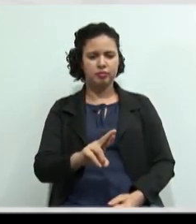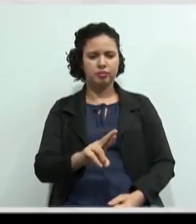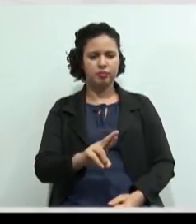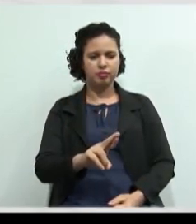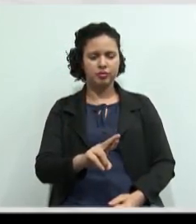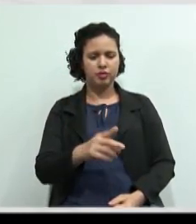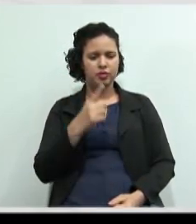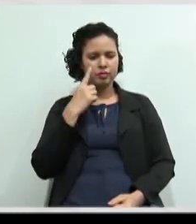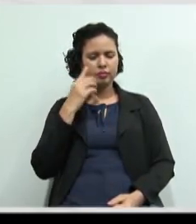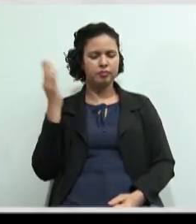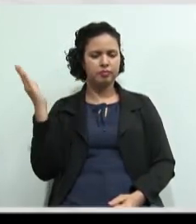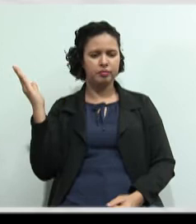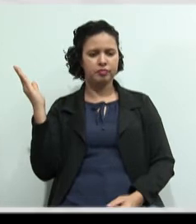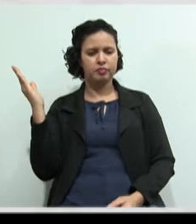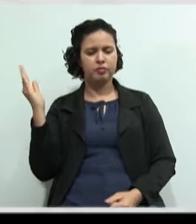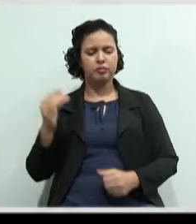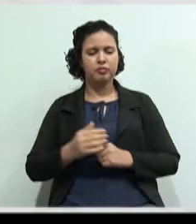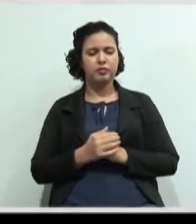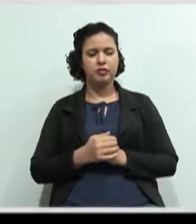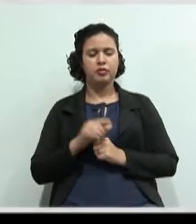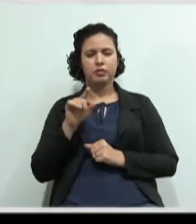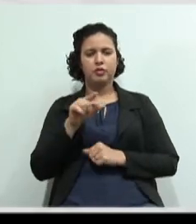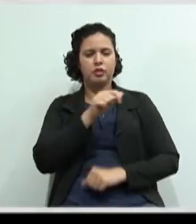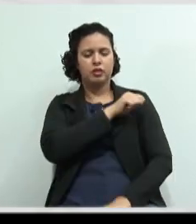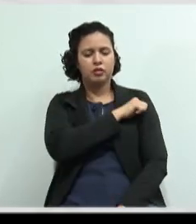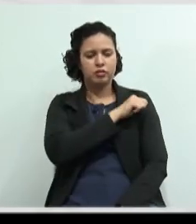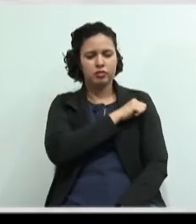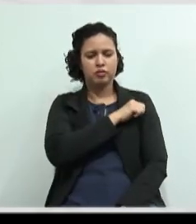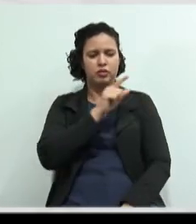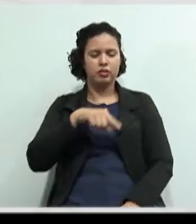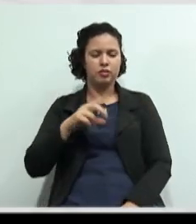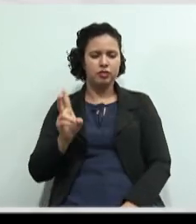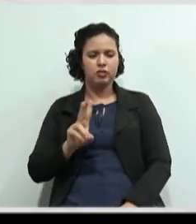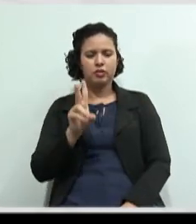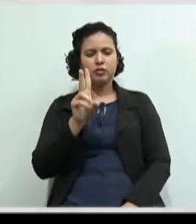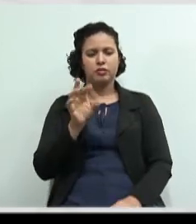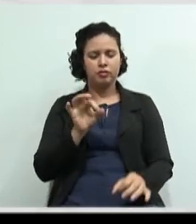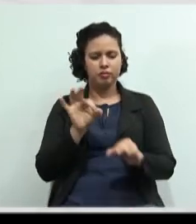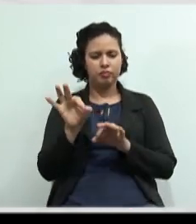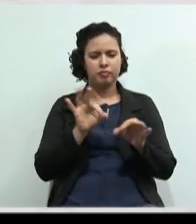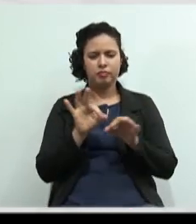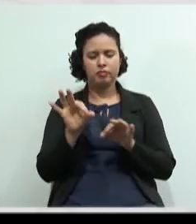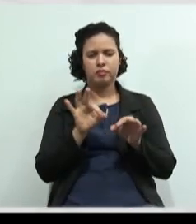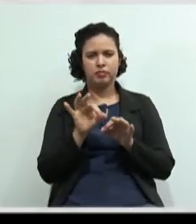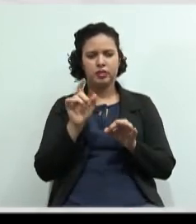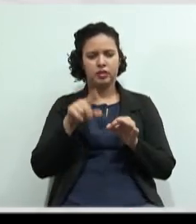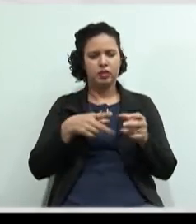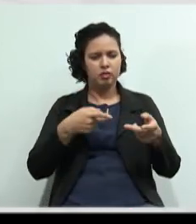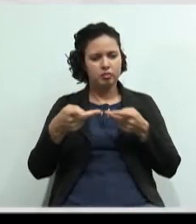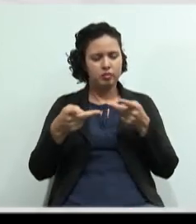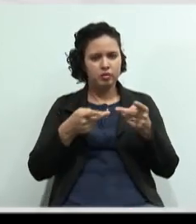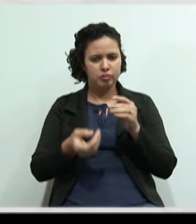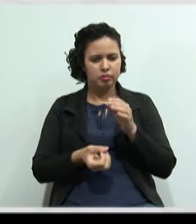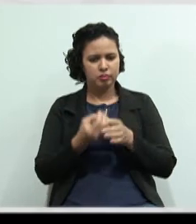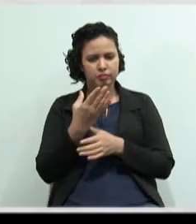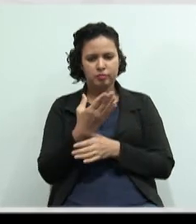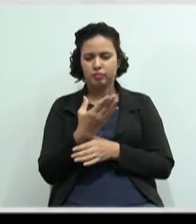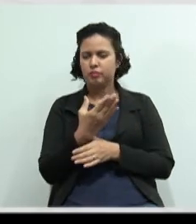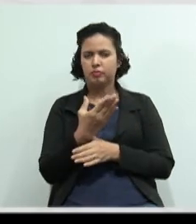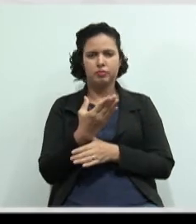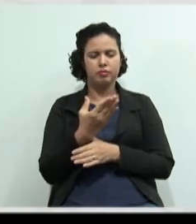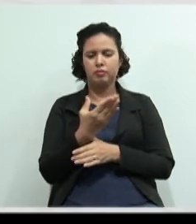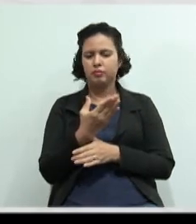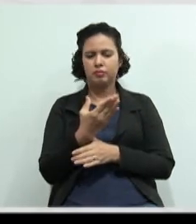ir para a resposta aqui então. Você que está aí acompanhando. O valor do planejamento não está nos planos produzidos, olha